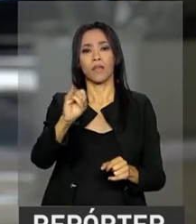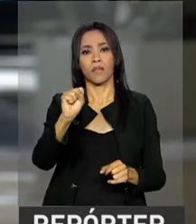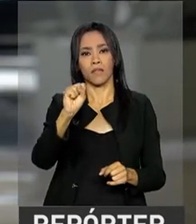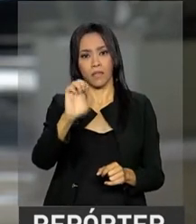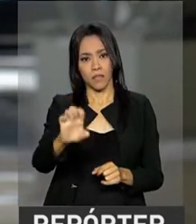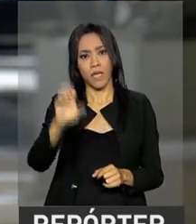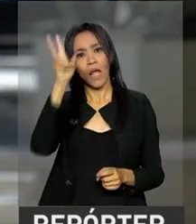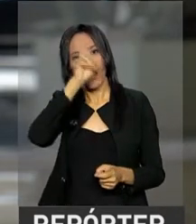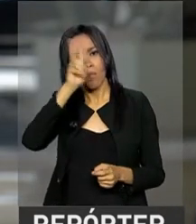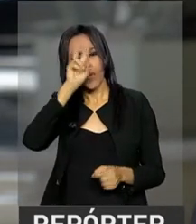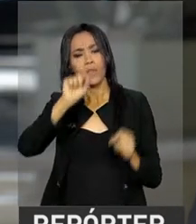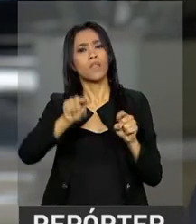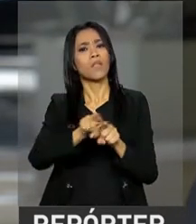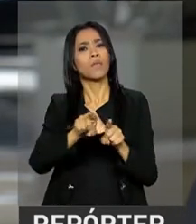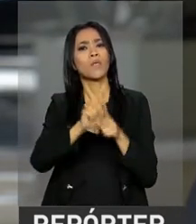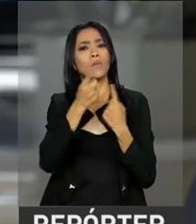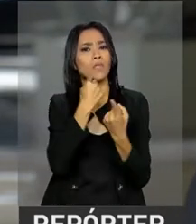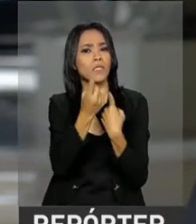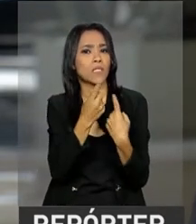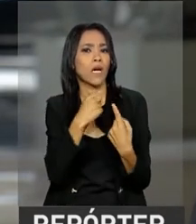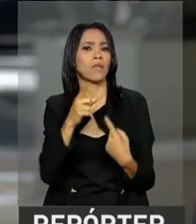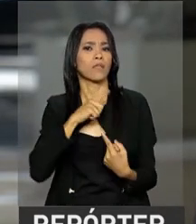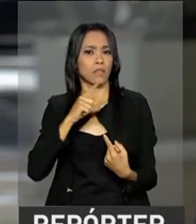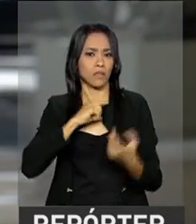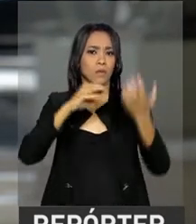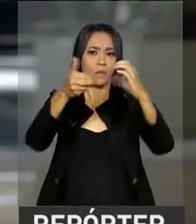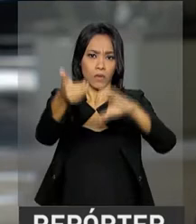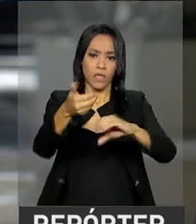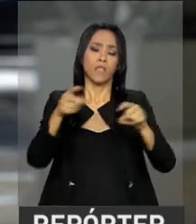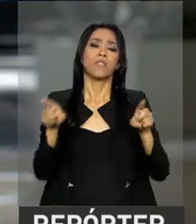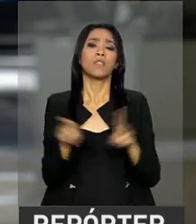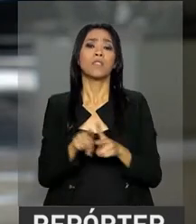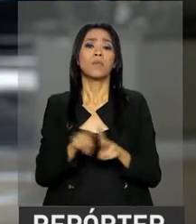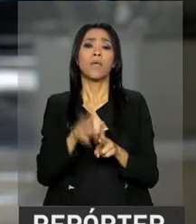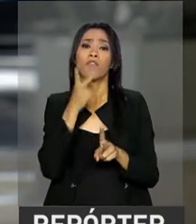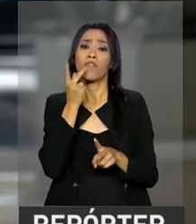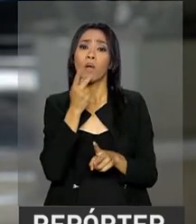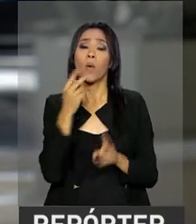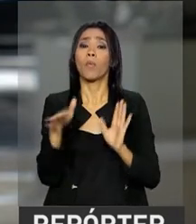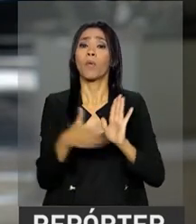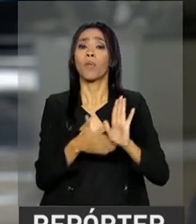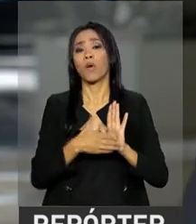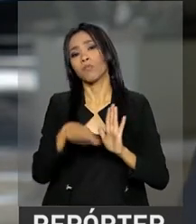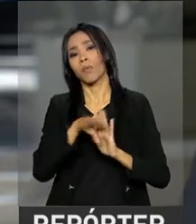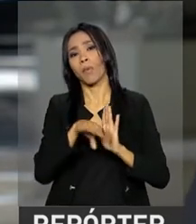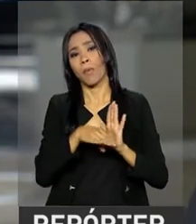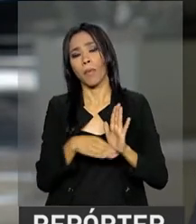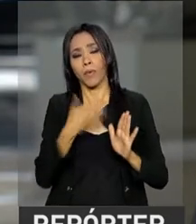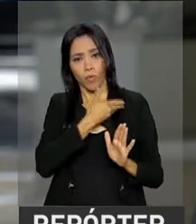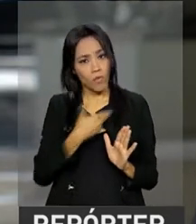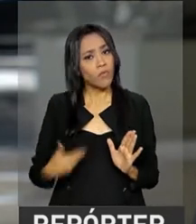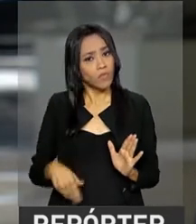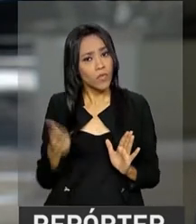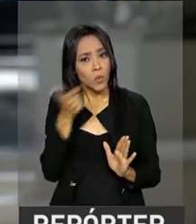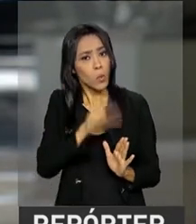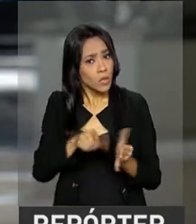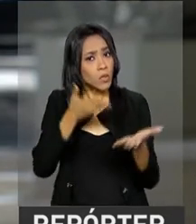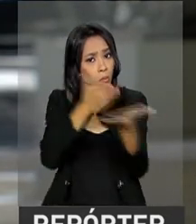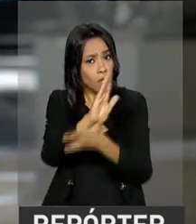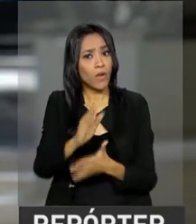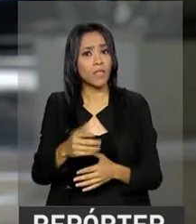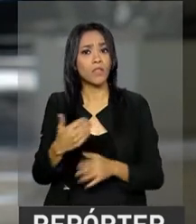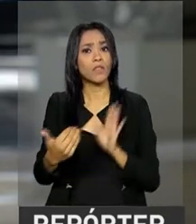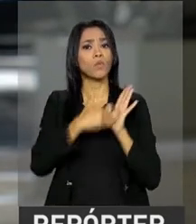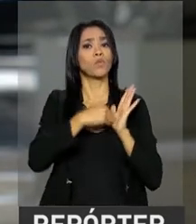tem sido positivo na avaliação do presidente e citou medidas é que o governo tem conseguido aprovar e adotar nesses últimos meses